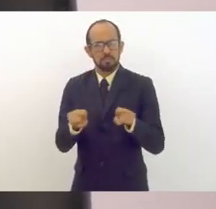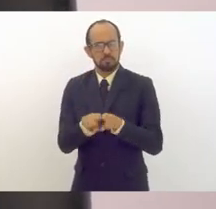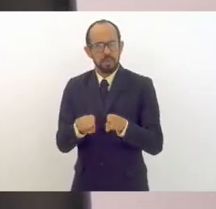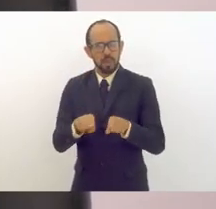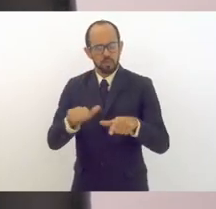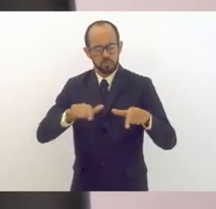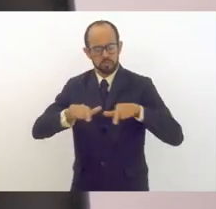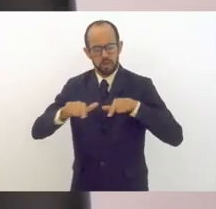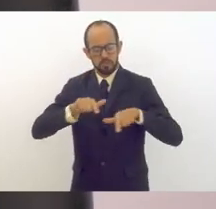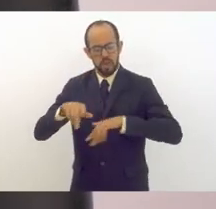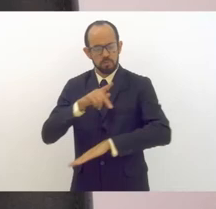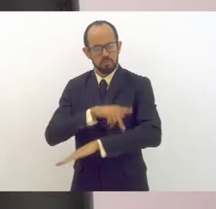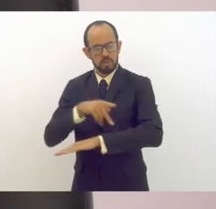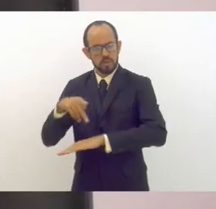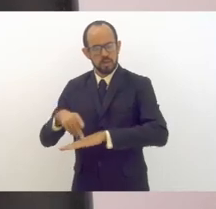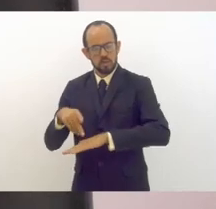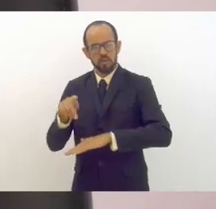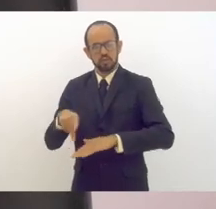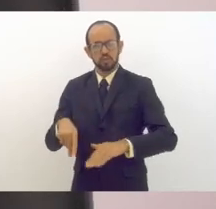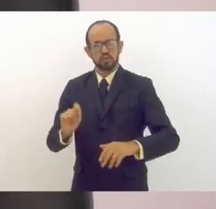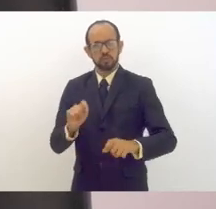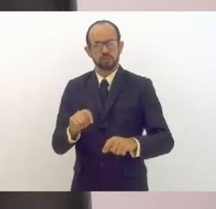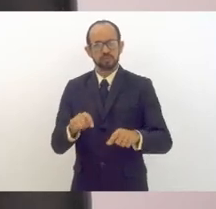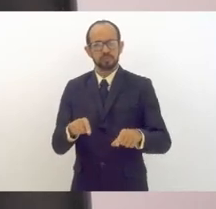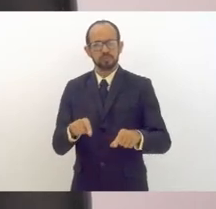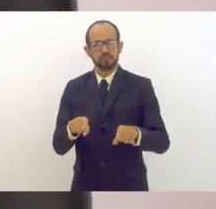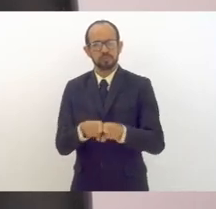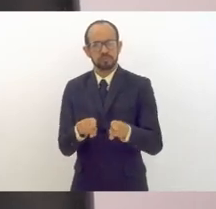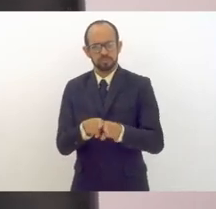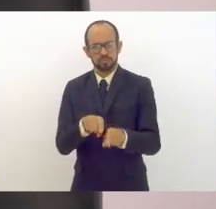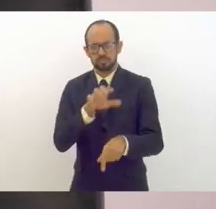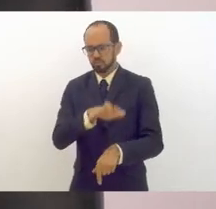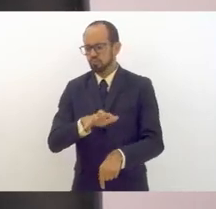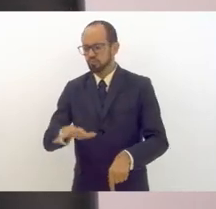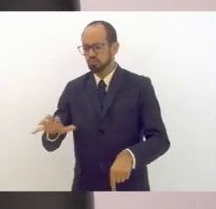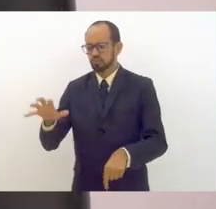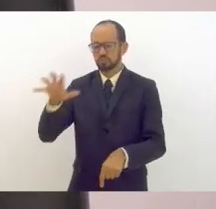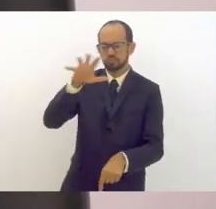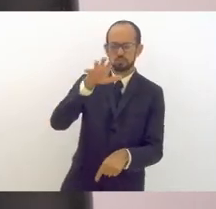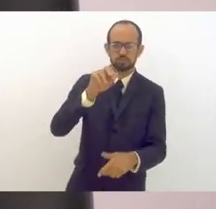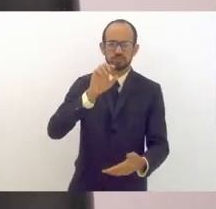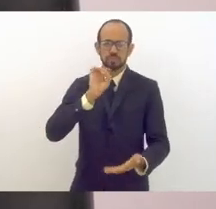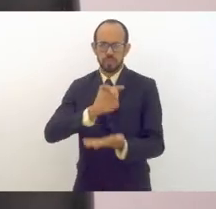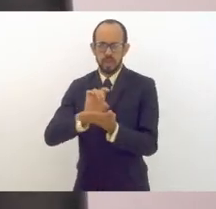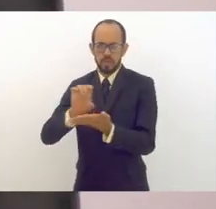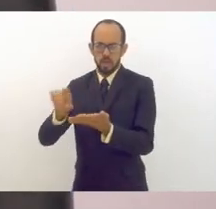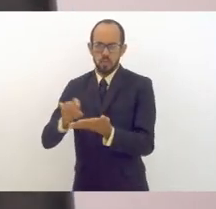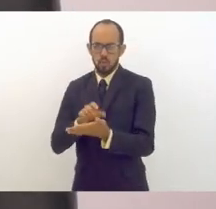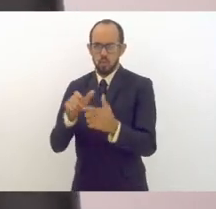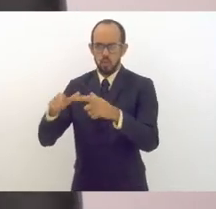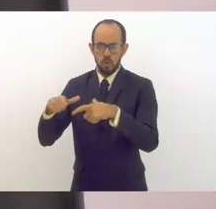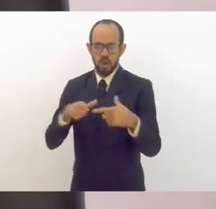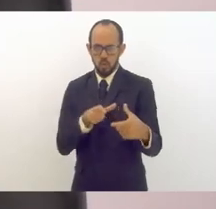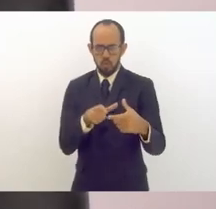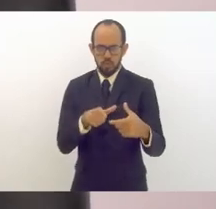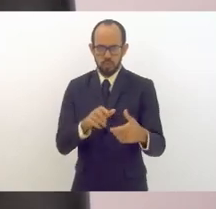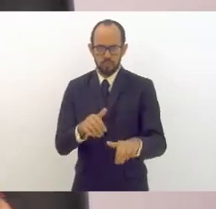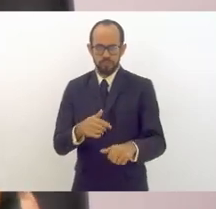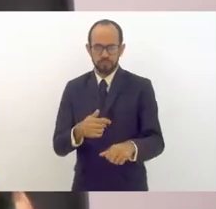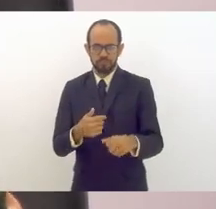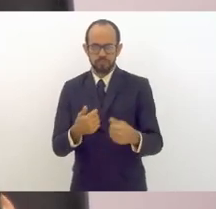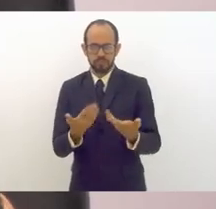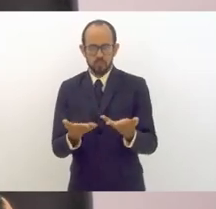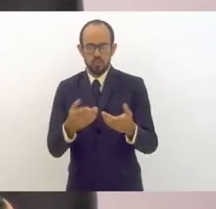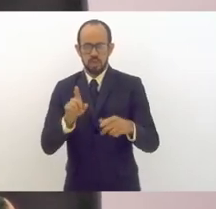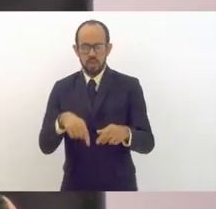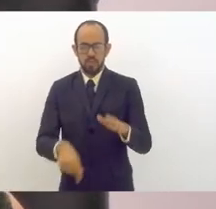trabalho pedagógico e as regionalidades, especificidades locais. Termino saudando a gente ter uma lei